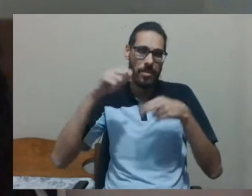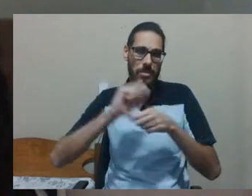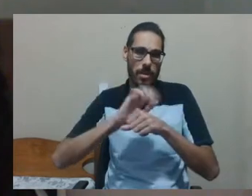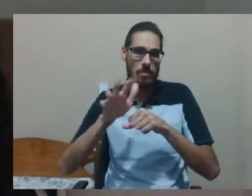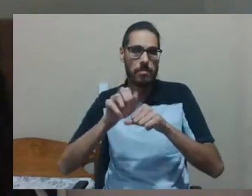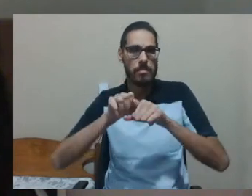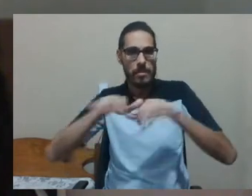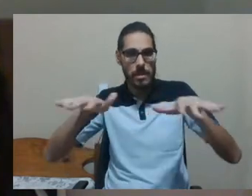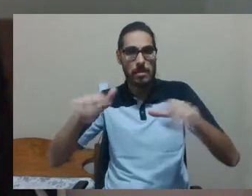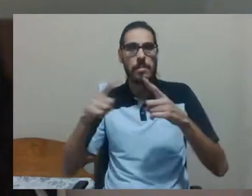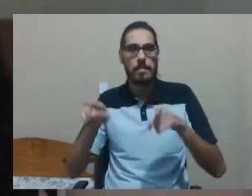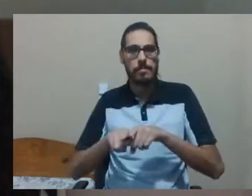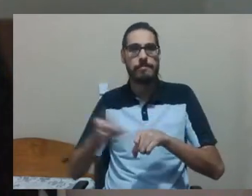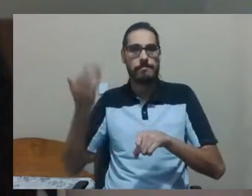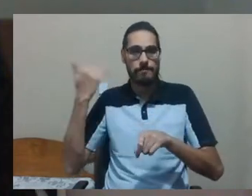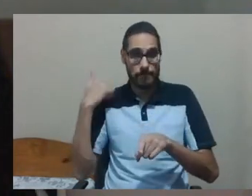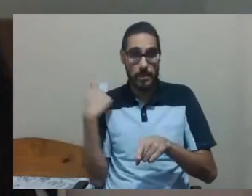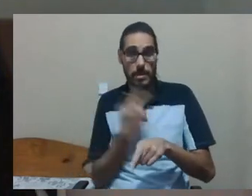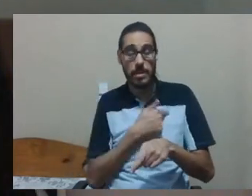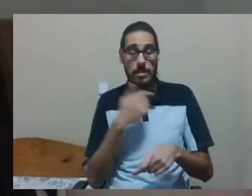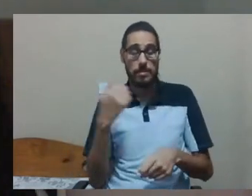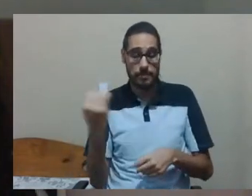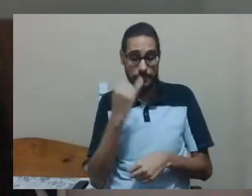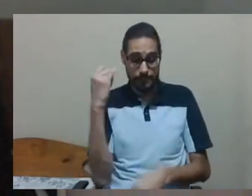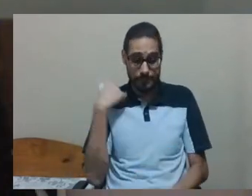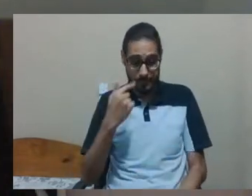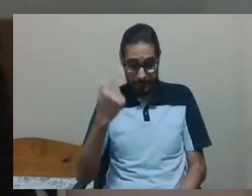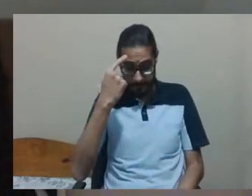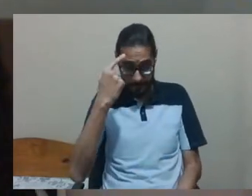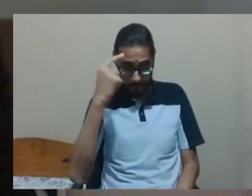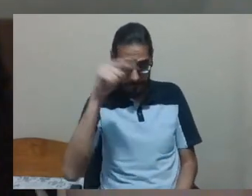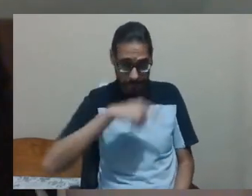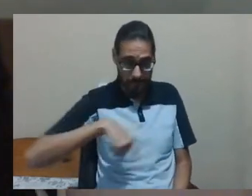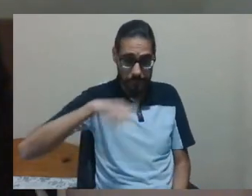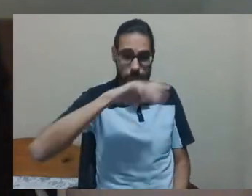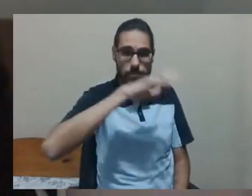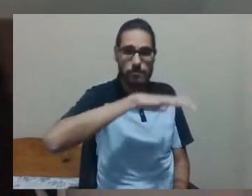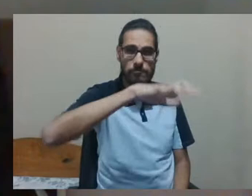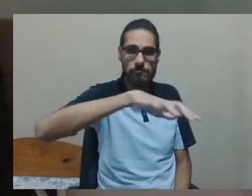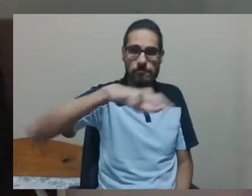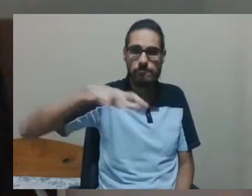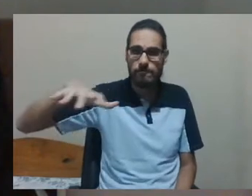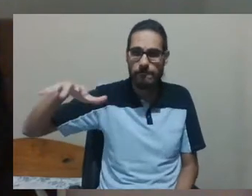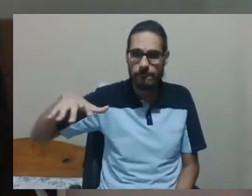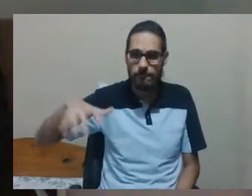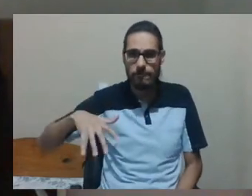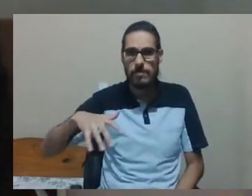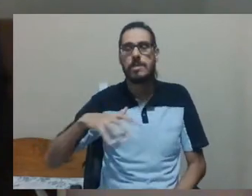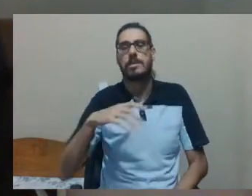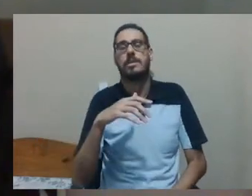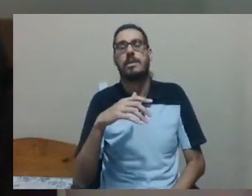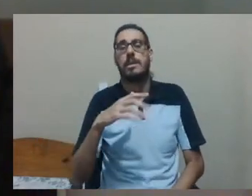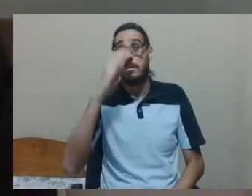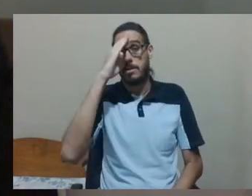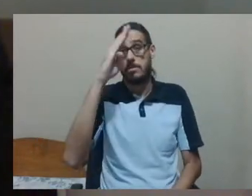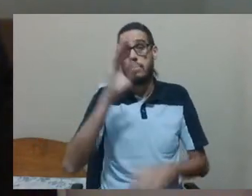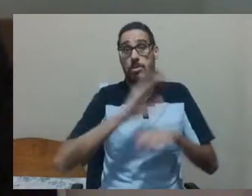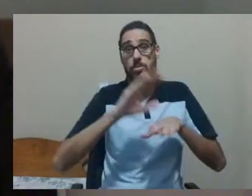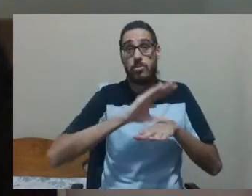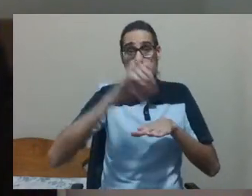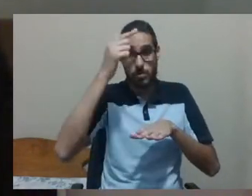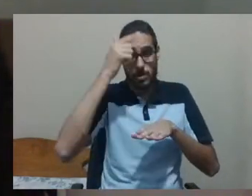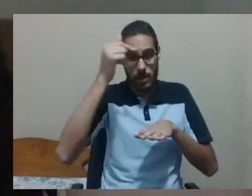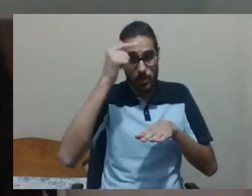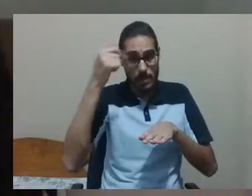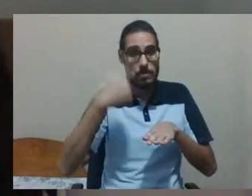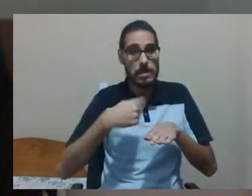as instâncias da universidade, dos cursos de graduação em particular, com informações, de forma que